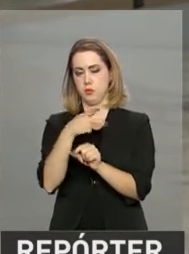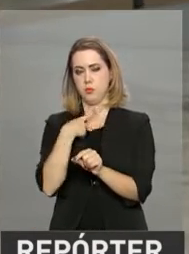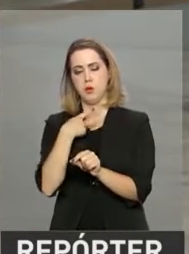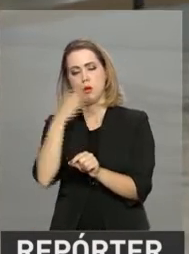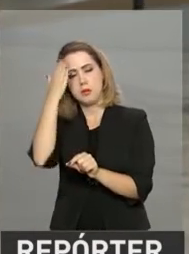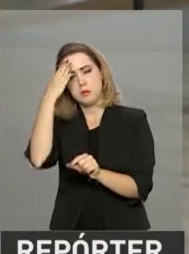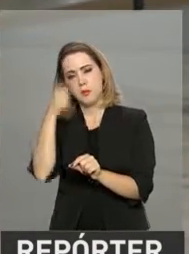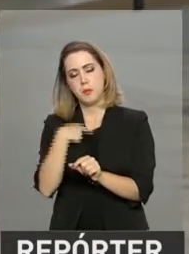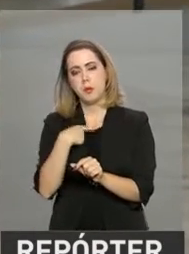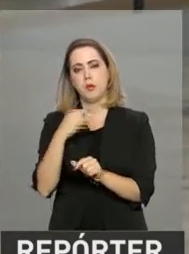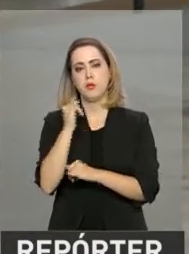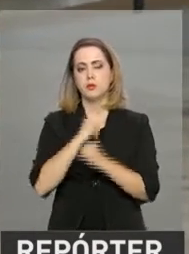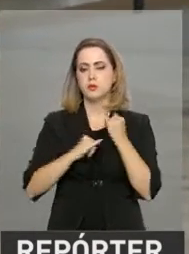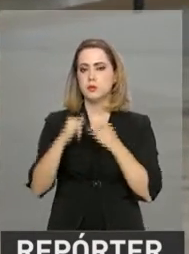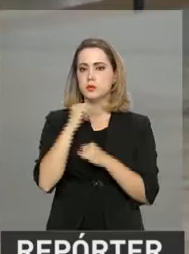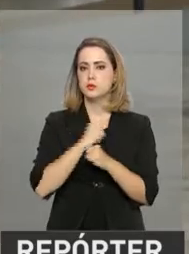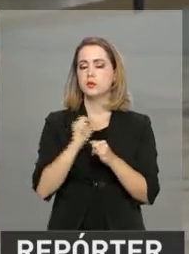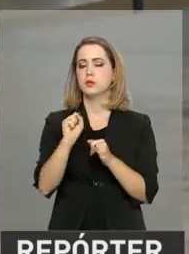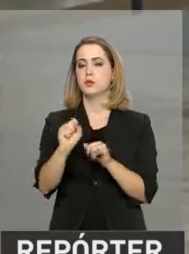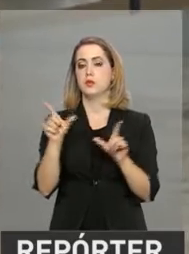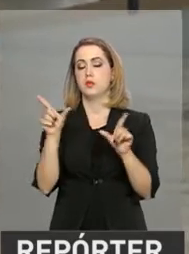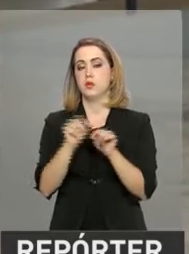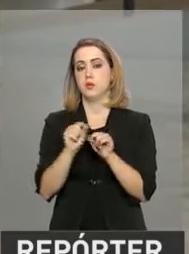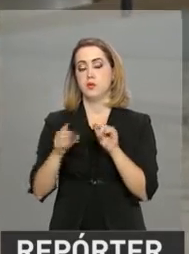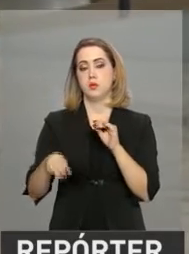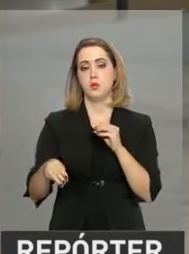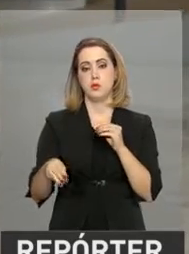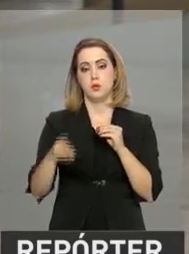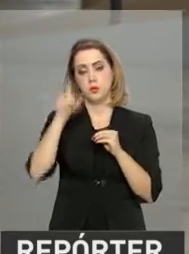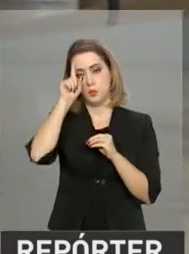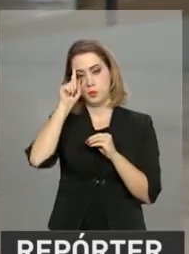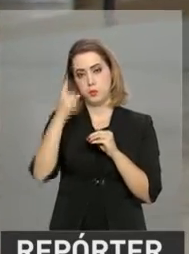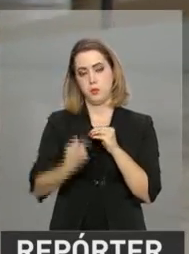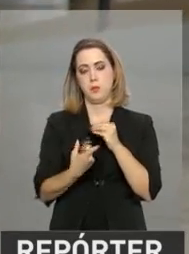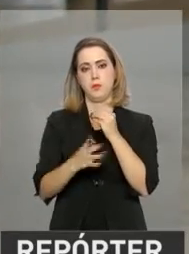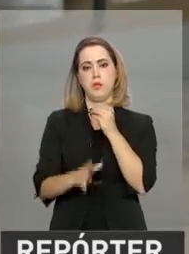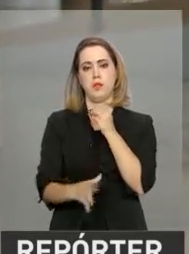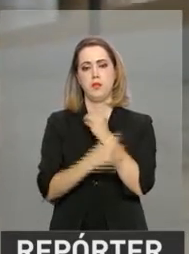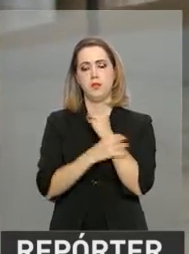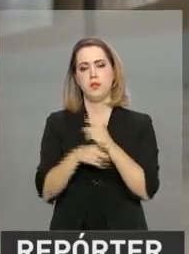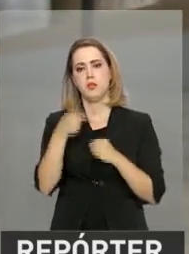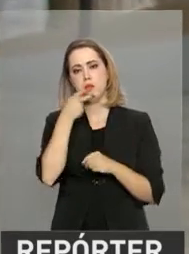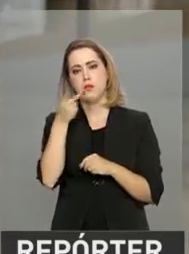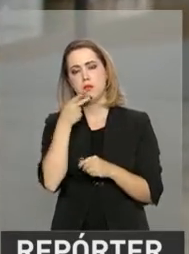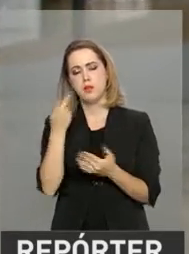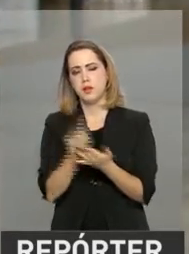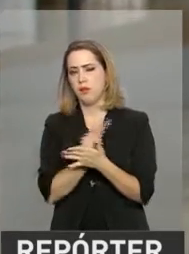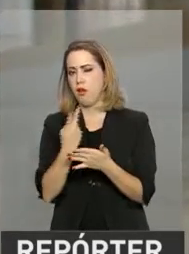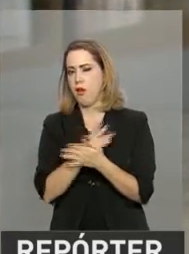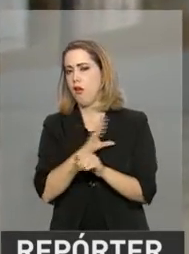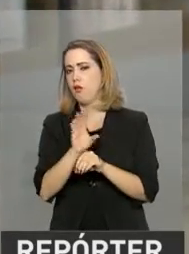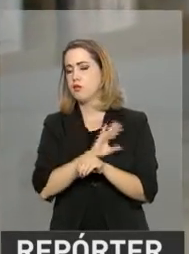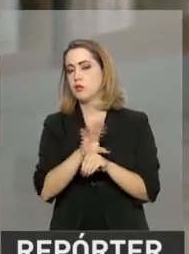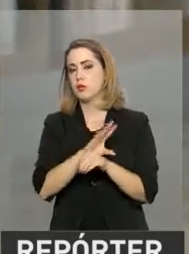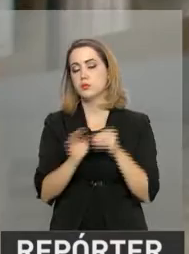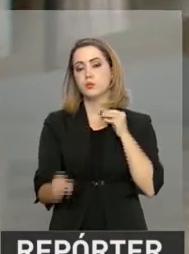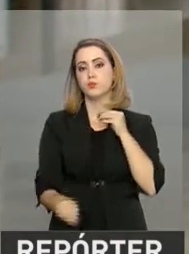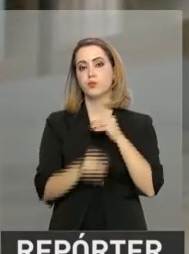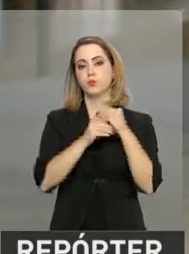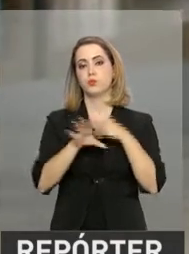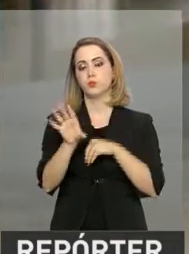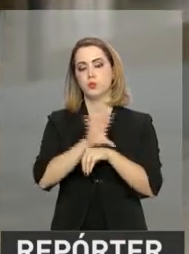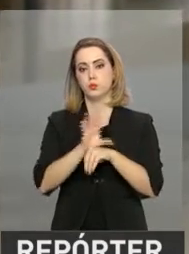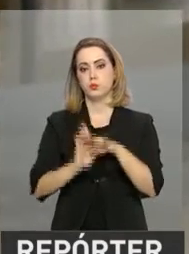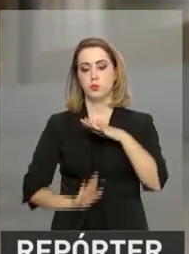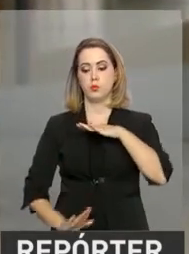oposição há cerca de 10 dias, questionando a constitucionalidade da proposta que estabelece um teto para aumento dos